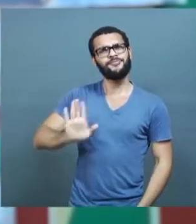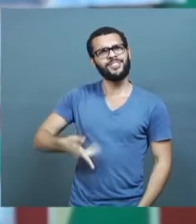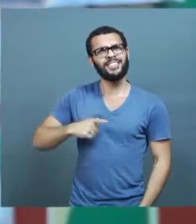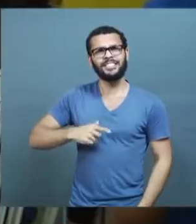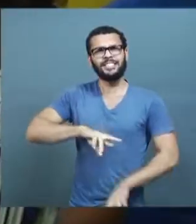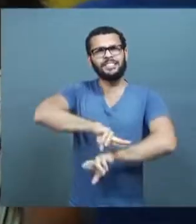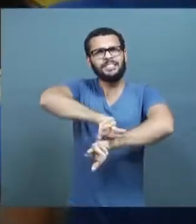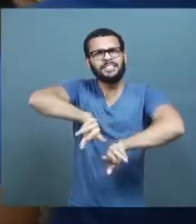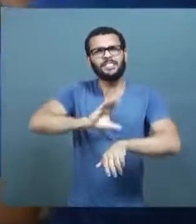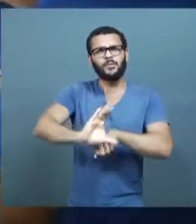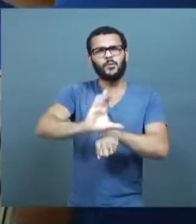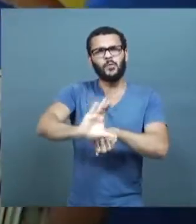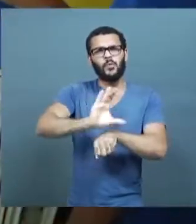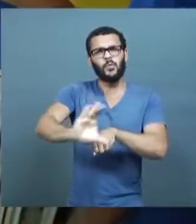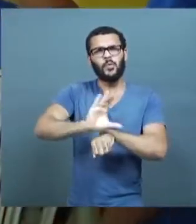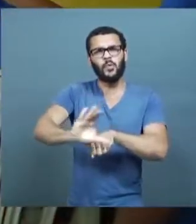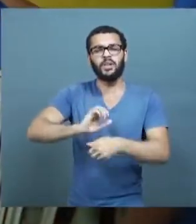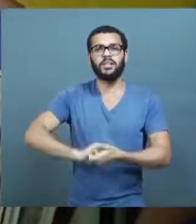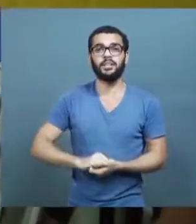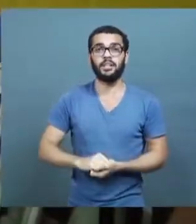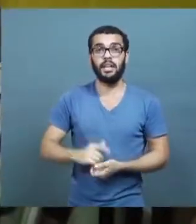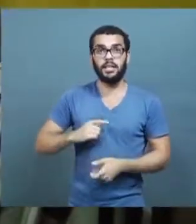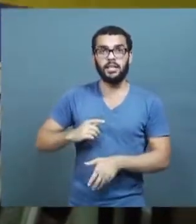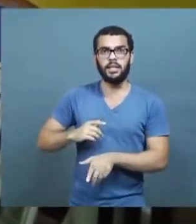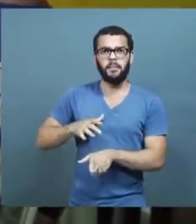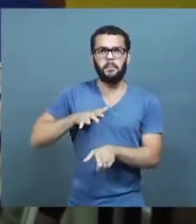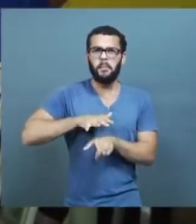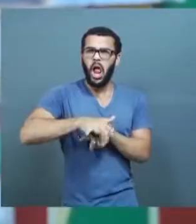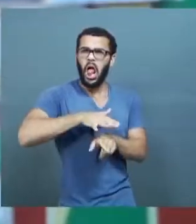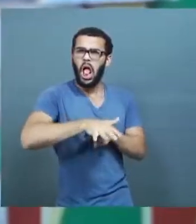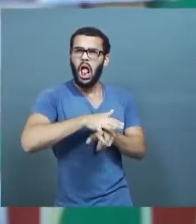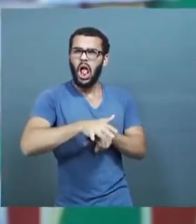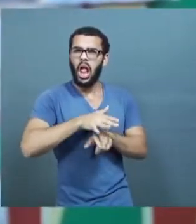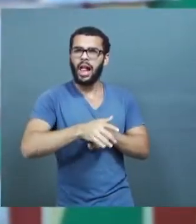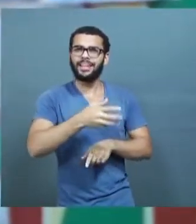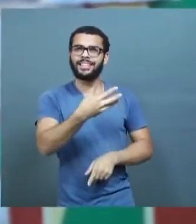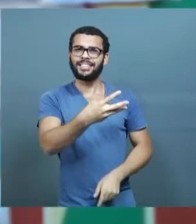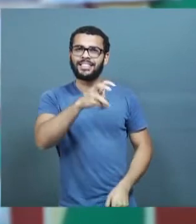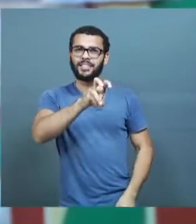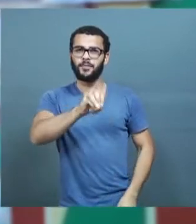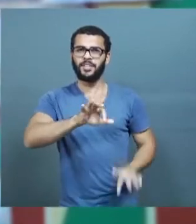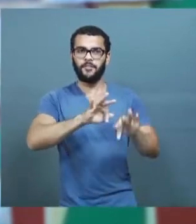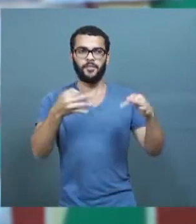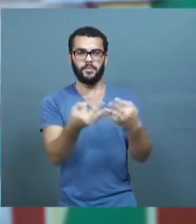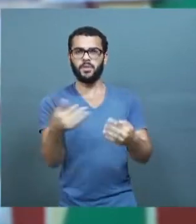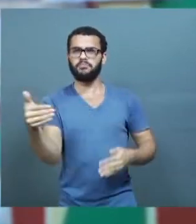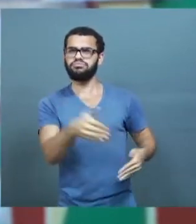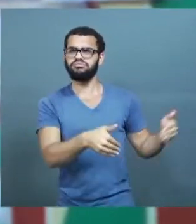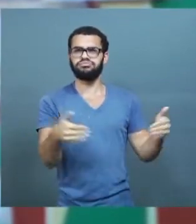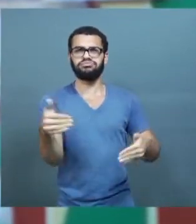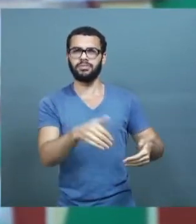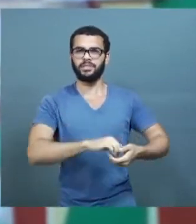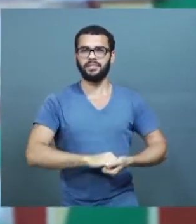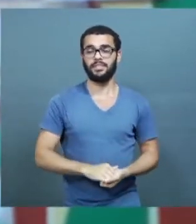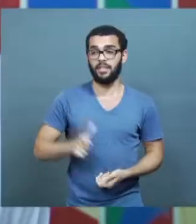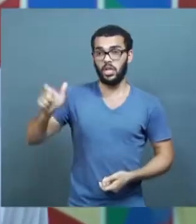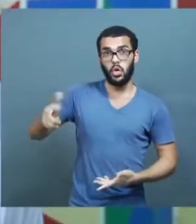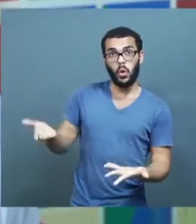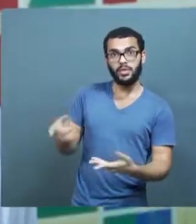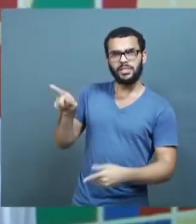na ONG, que atende mais de 350 famílias. E hoje, ele trabalha como auxiliar de